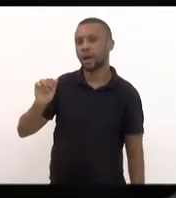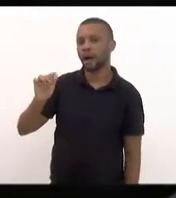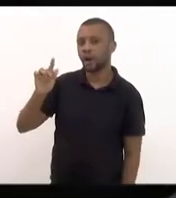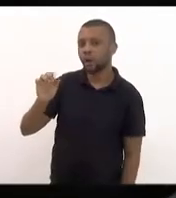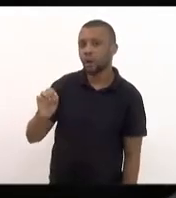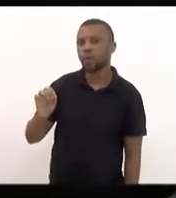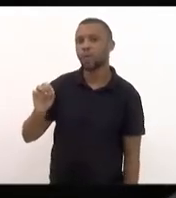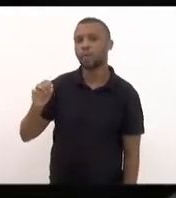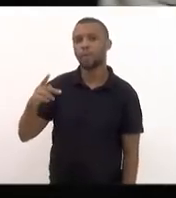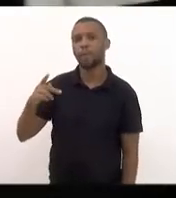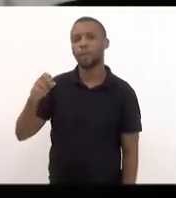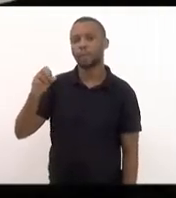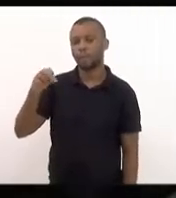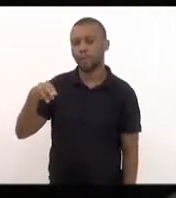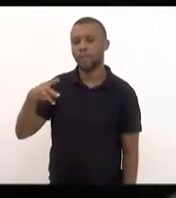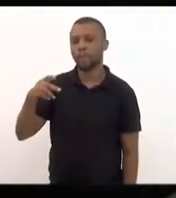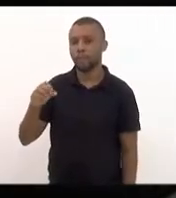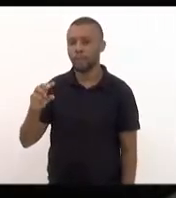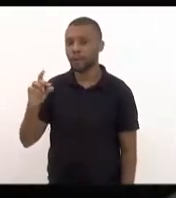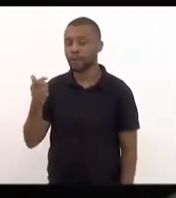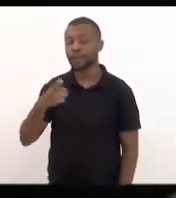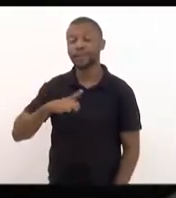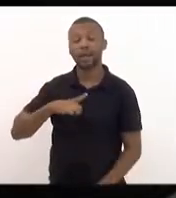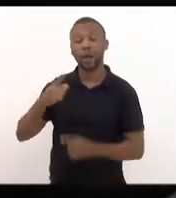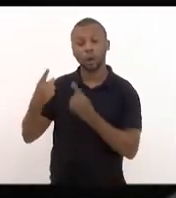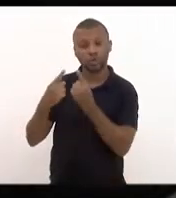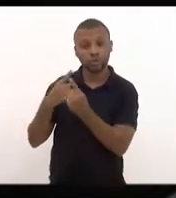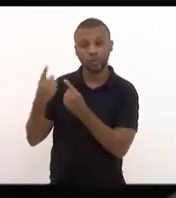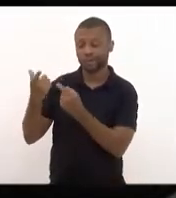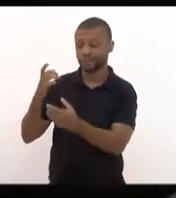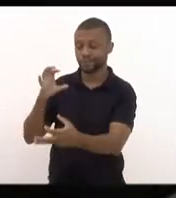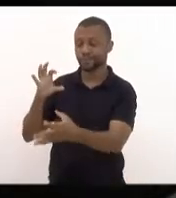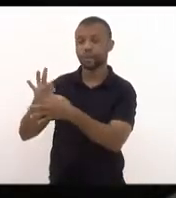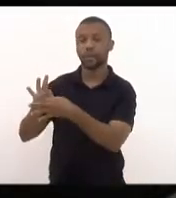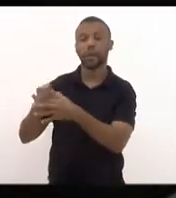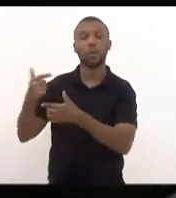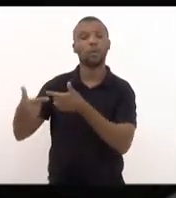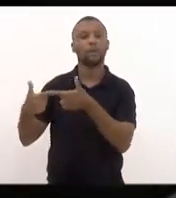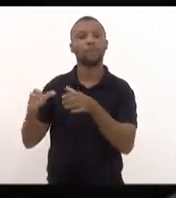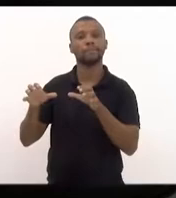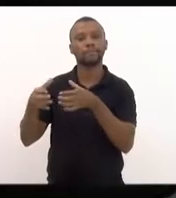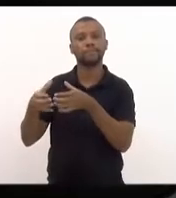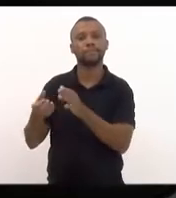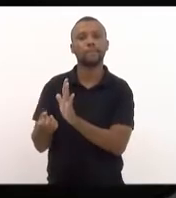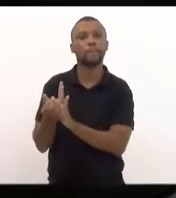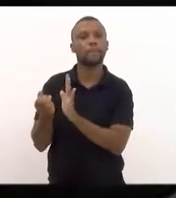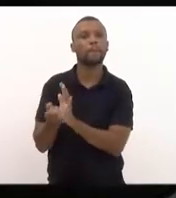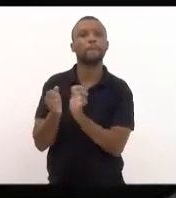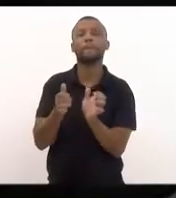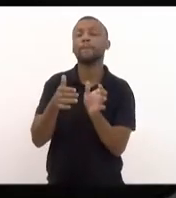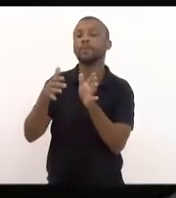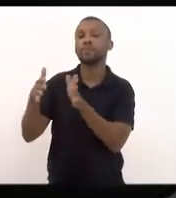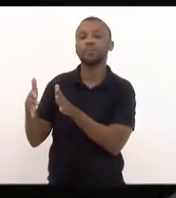ter um diálogo constante com a cadeia produtiva do Estado do Rio de Janeiro, ela tá se mostrando muito